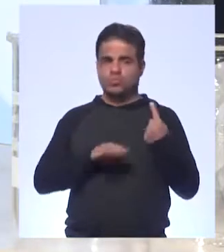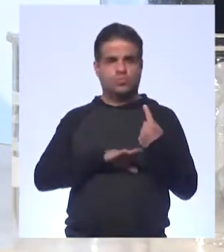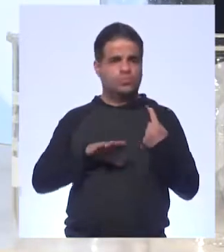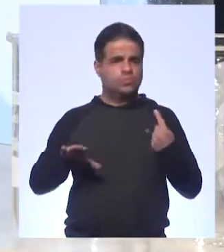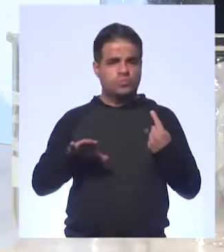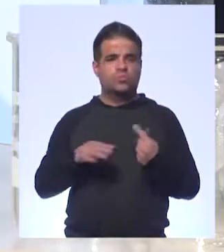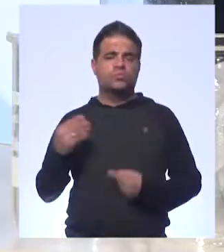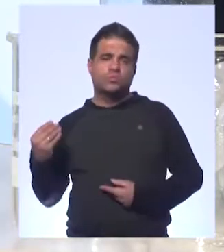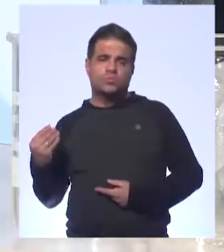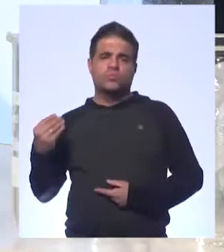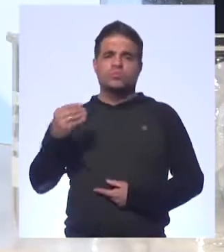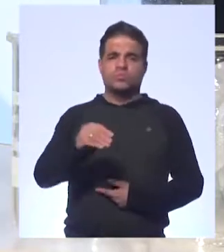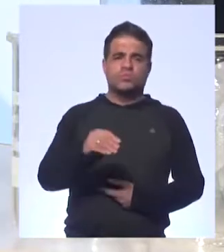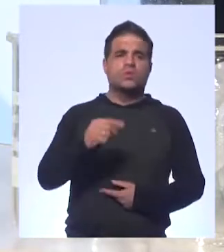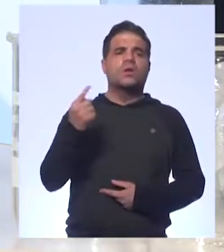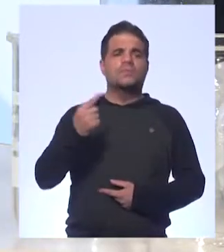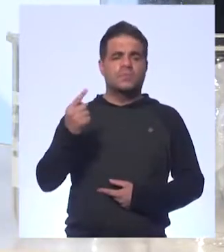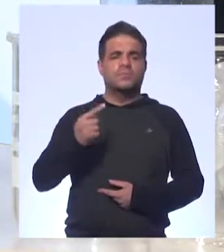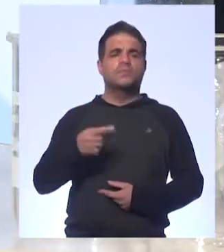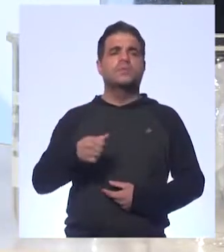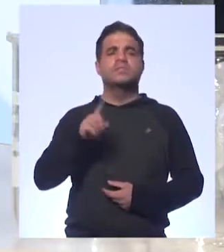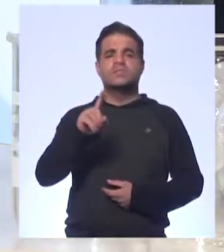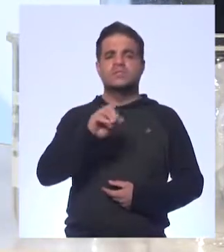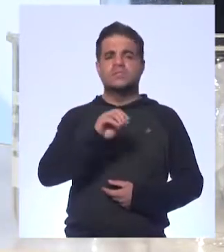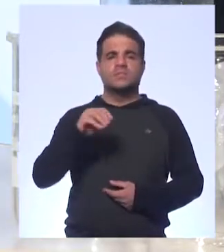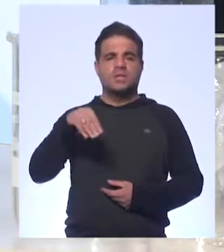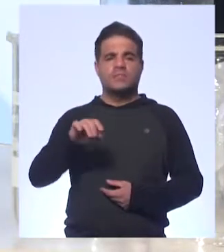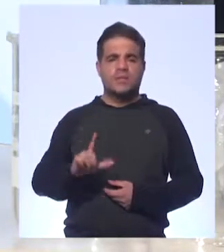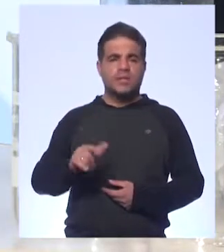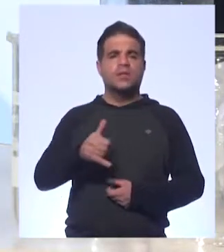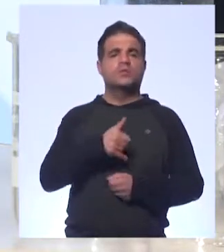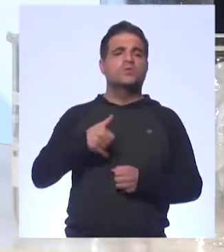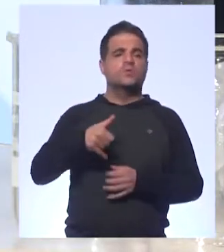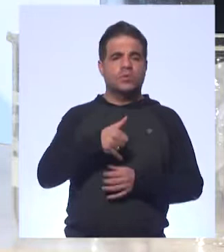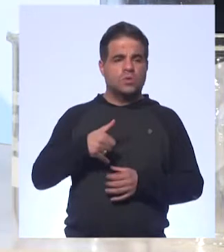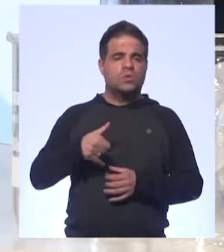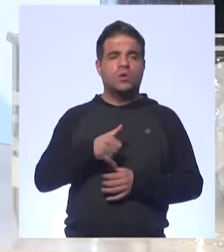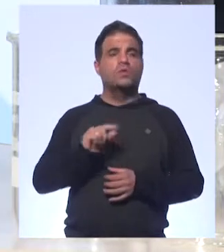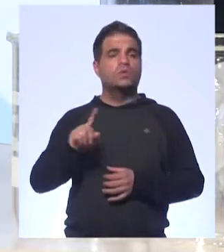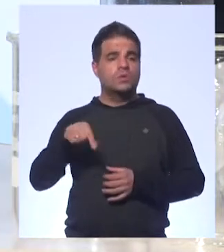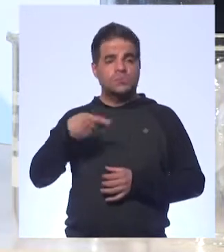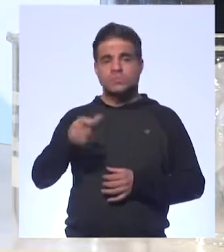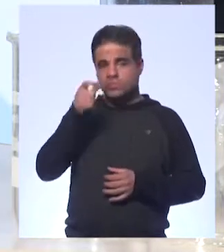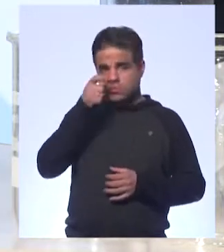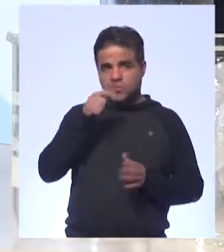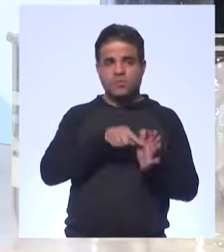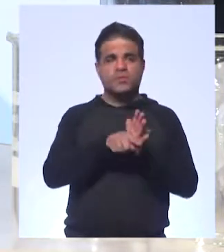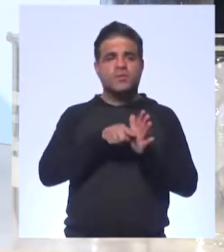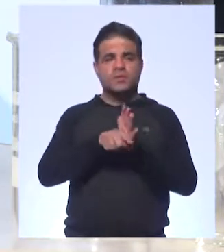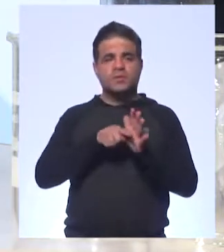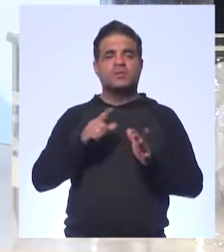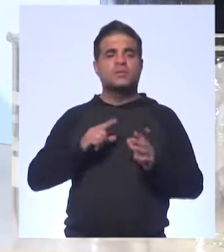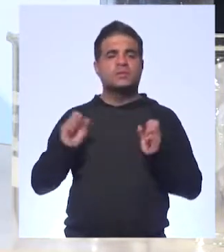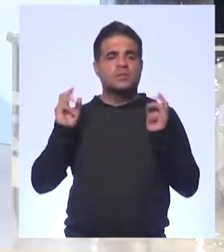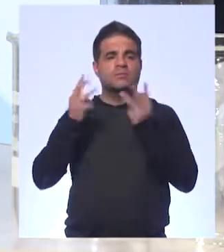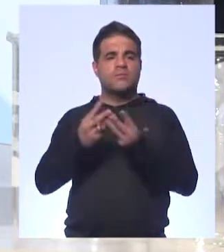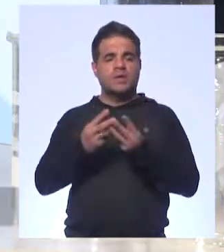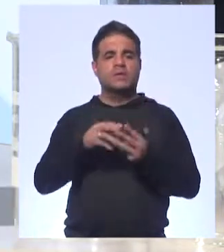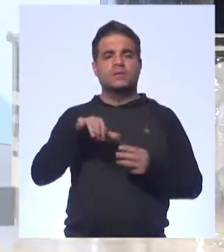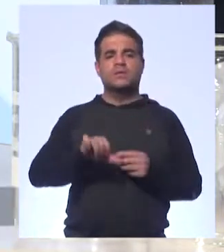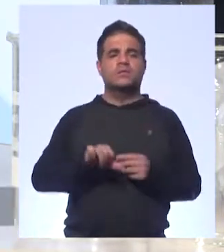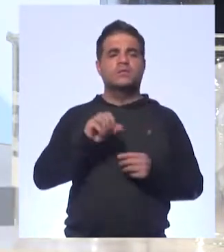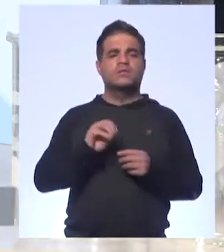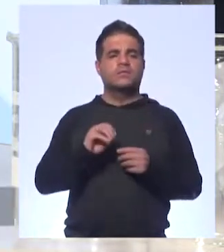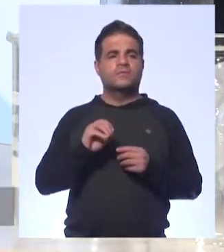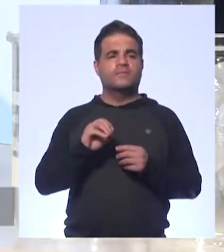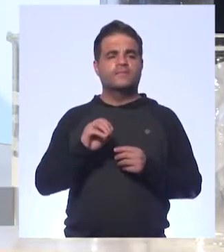agora eu vou colocar aqui primeiro O do óleo. 100 ml de óleo e vou verificar ali. Então, agora a gente tem a massa aí do óleo, né?